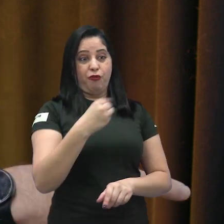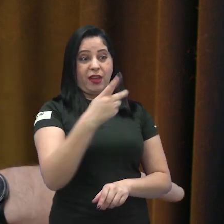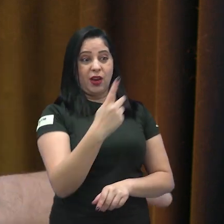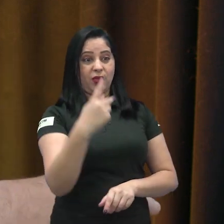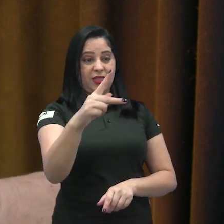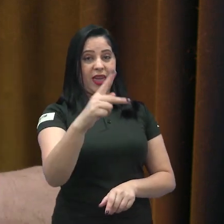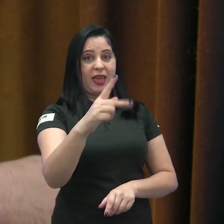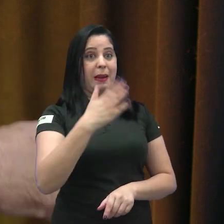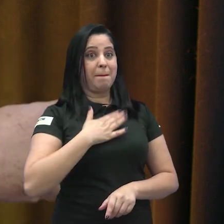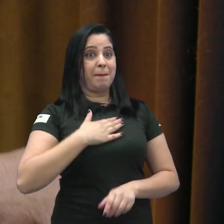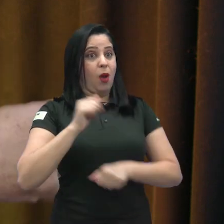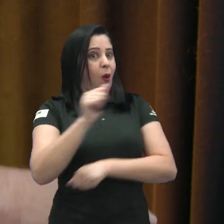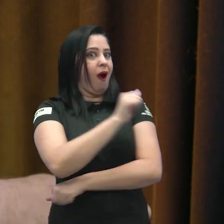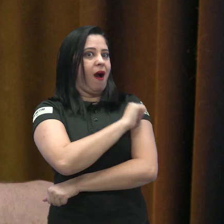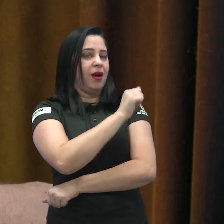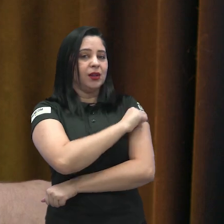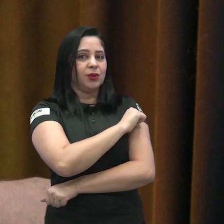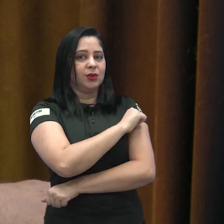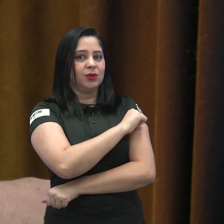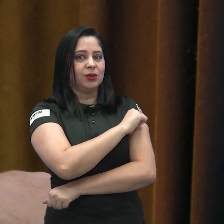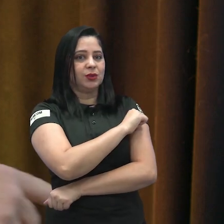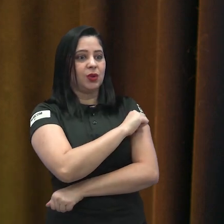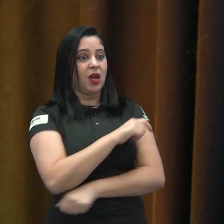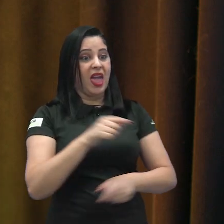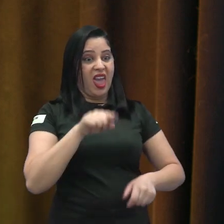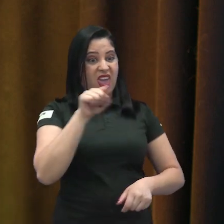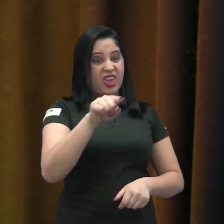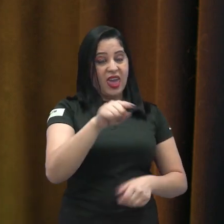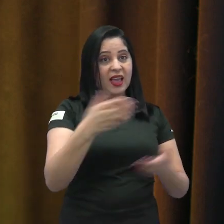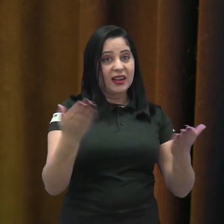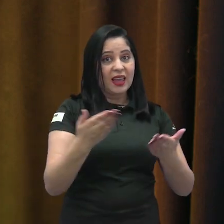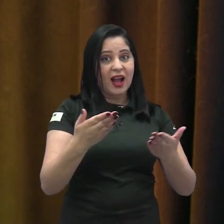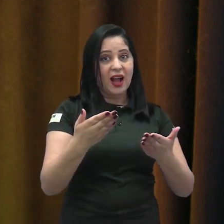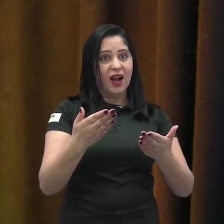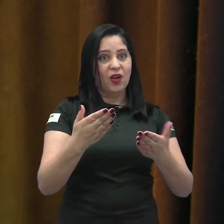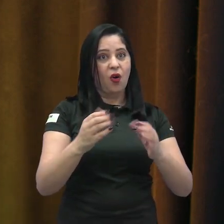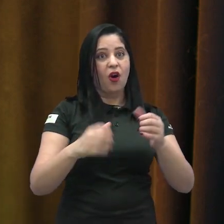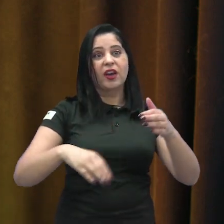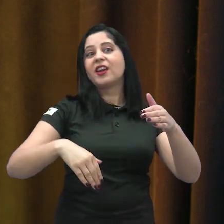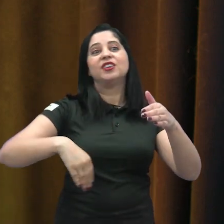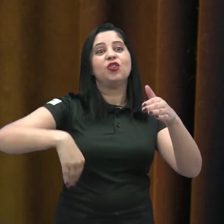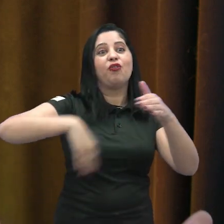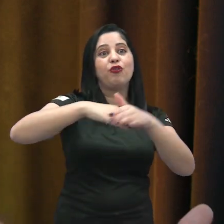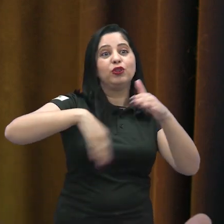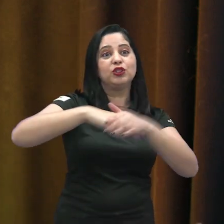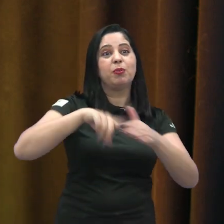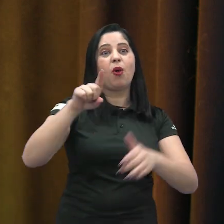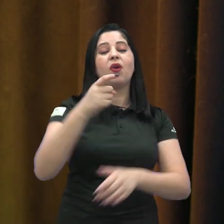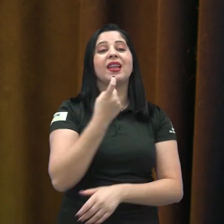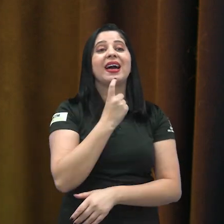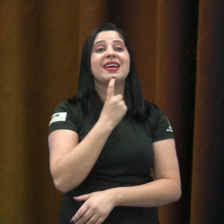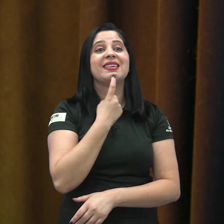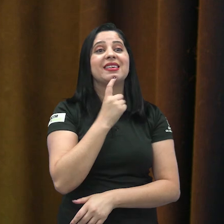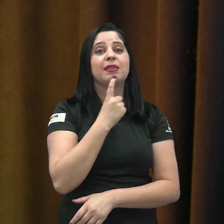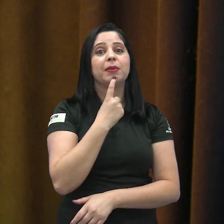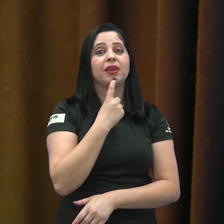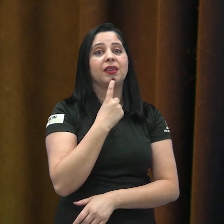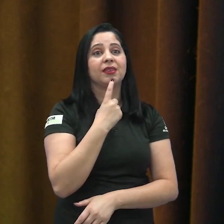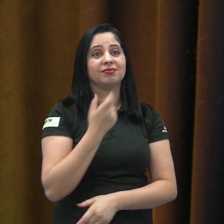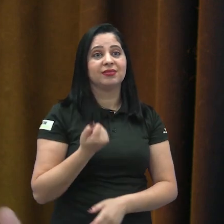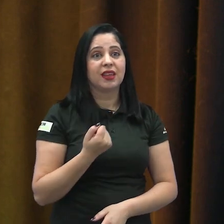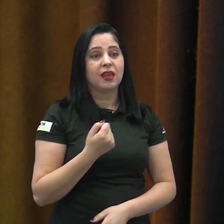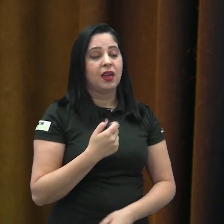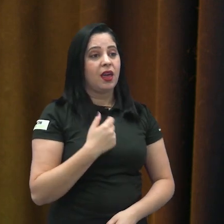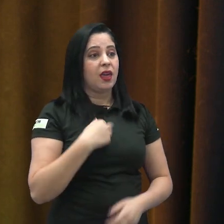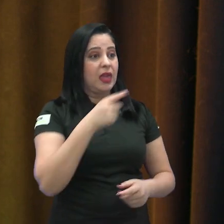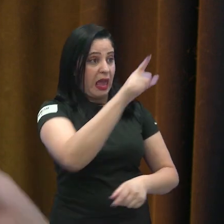foi meu atleta no Atleta Cidadão. E ele hoje joga na Inter de Limeira. O pai começou a chorar. Cara, aquilo lá